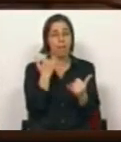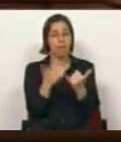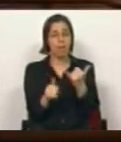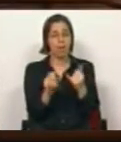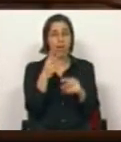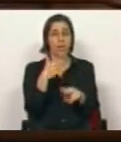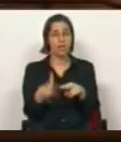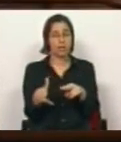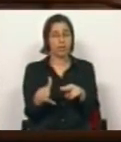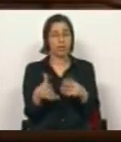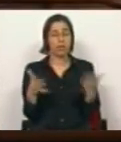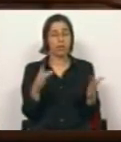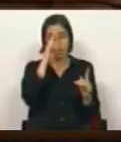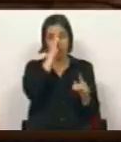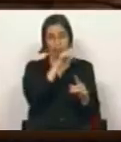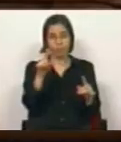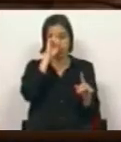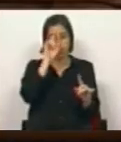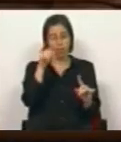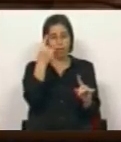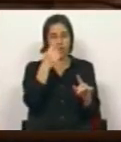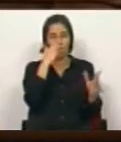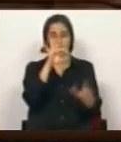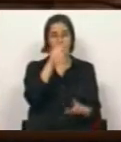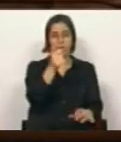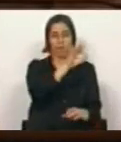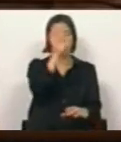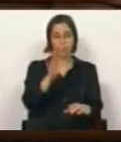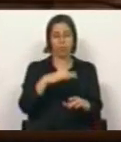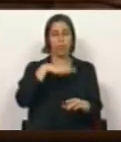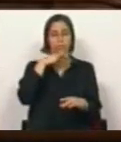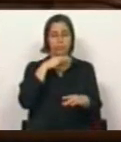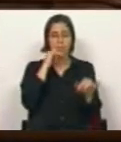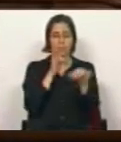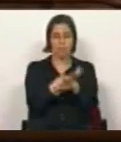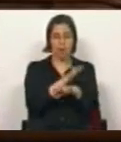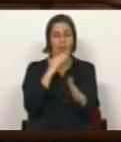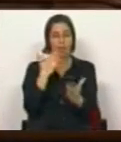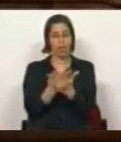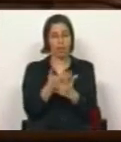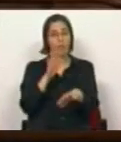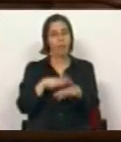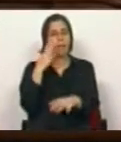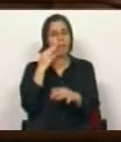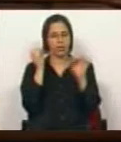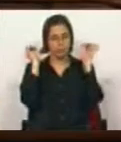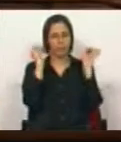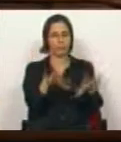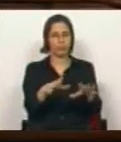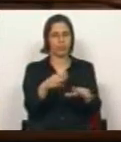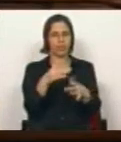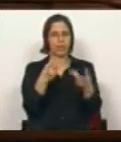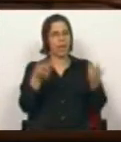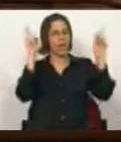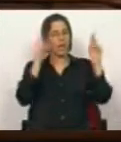ou a cerveja. Diz quem sabe que cerca de 85% da poluição marinha resulta do lançamento de plástico em meio